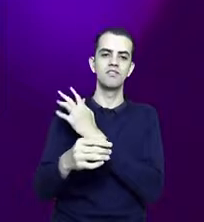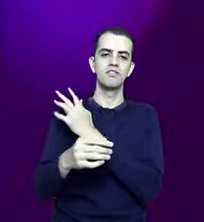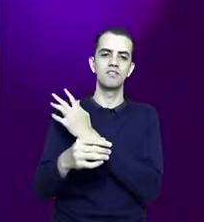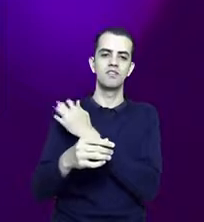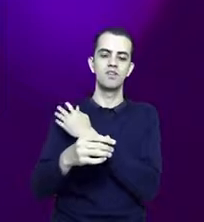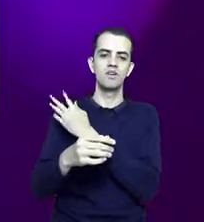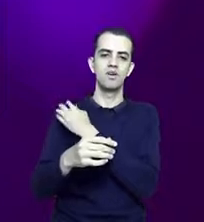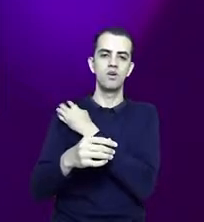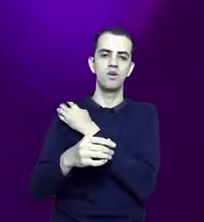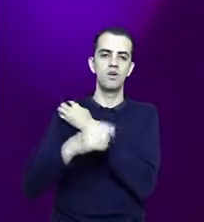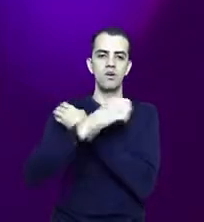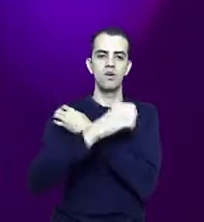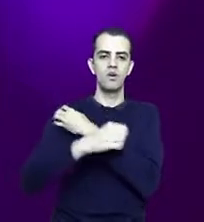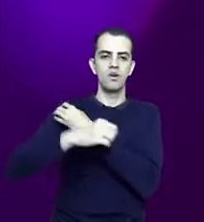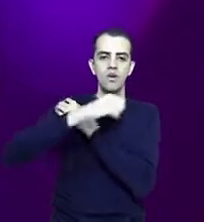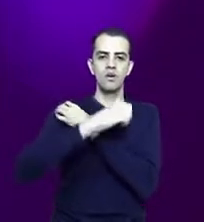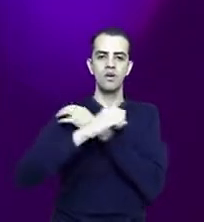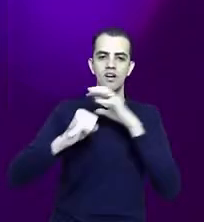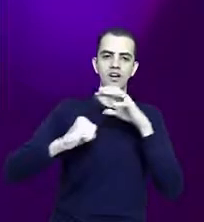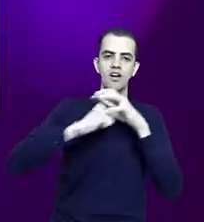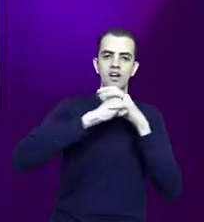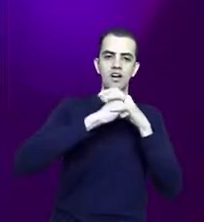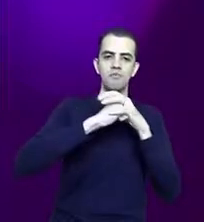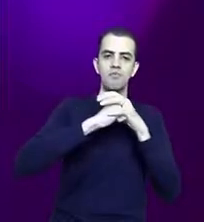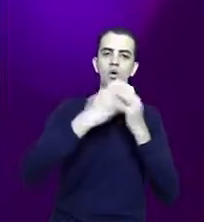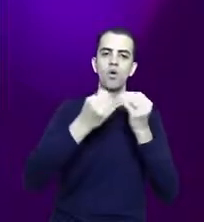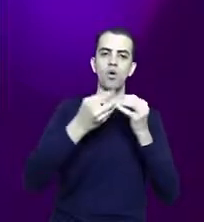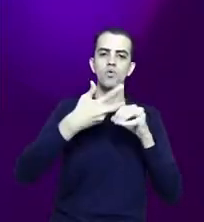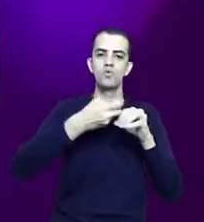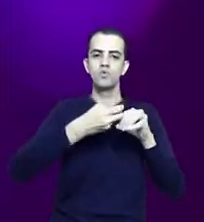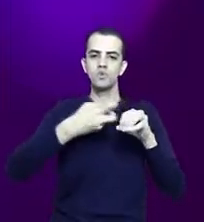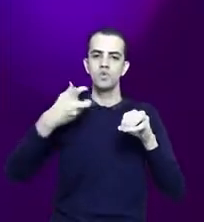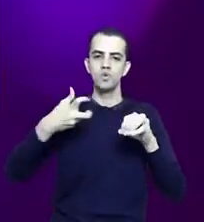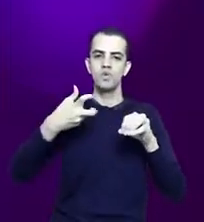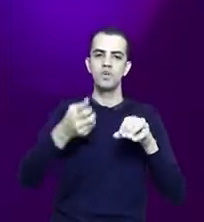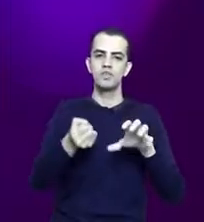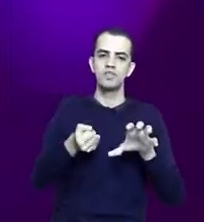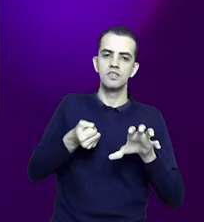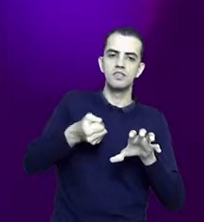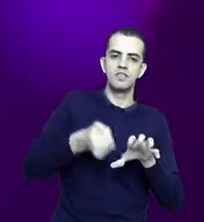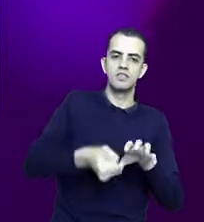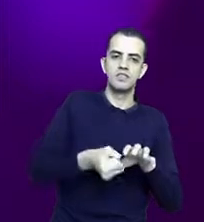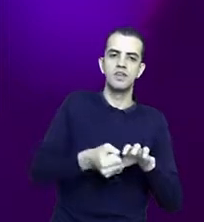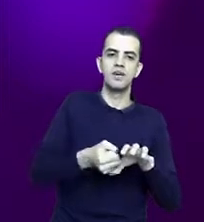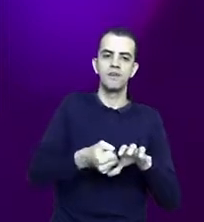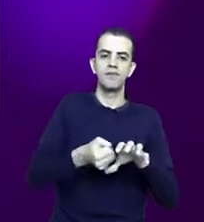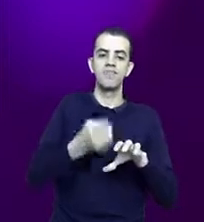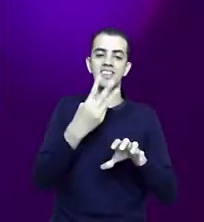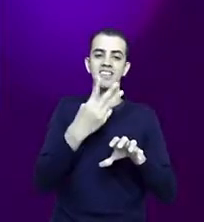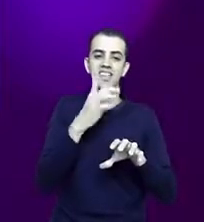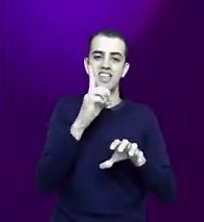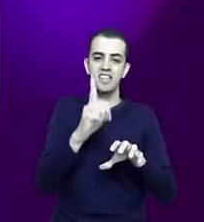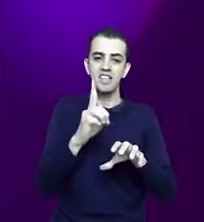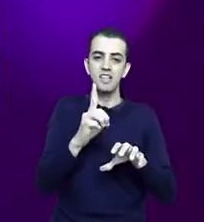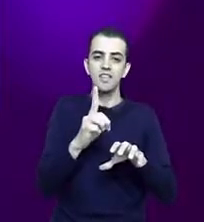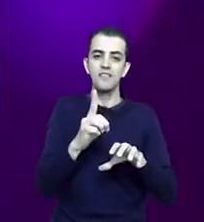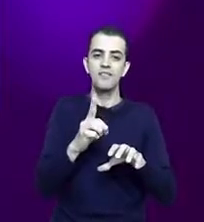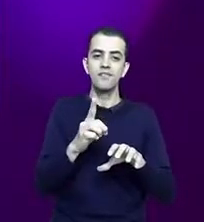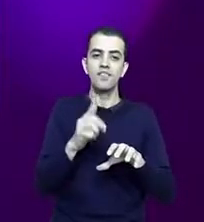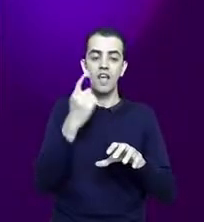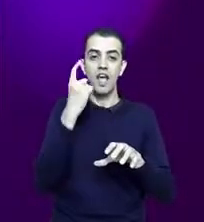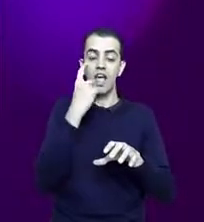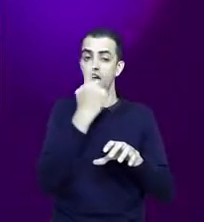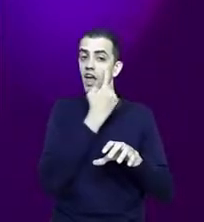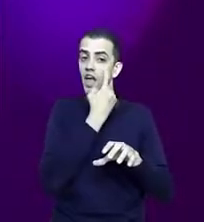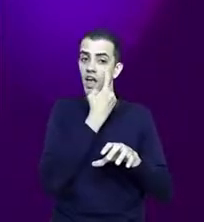posição dos osteófitos, a forma como ele deve ser ressecado, o posicionamento tridimensional. Isso são os olhos do